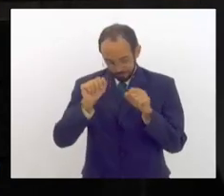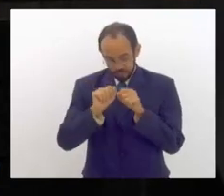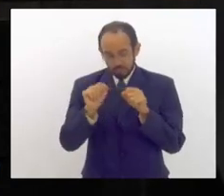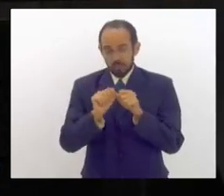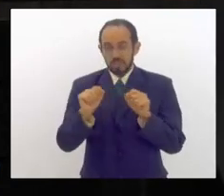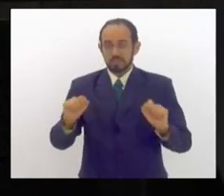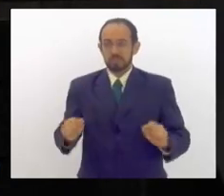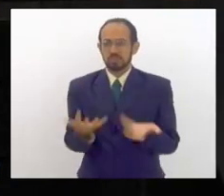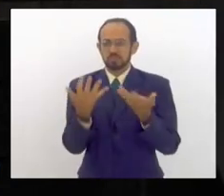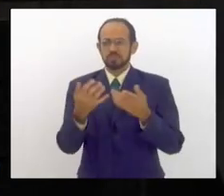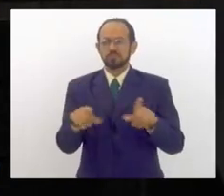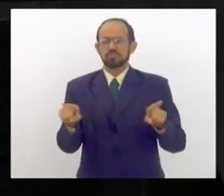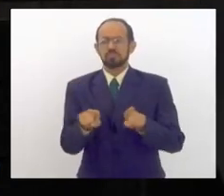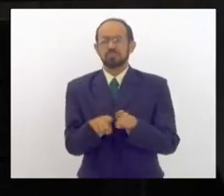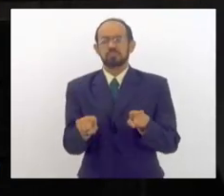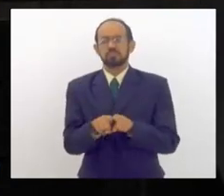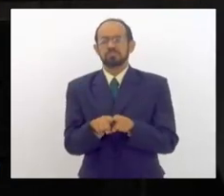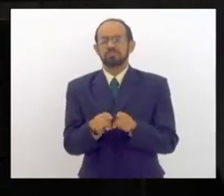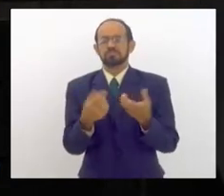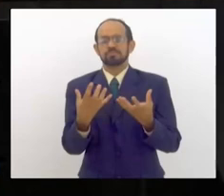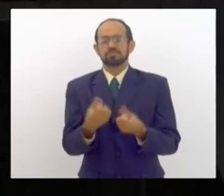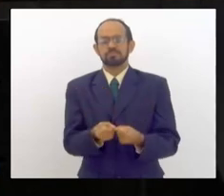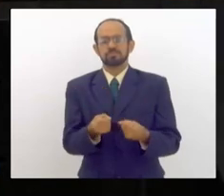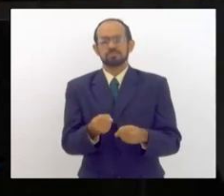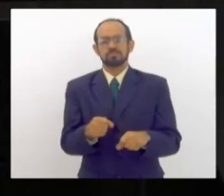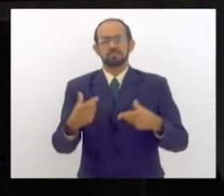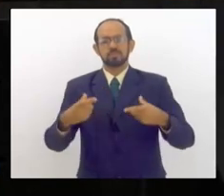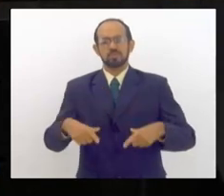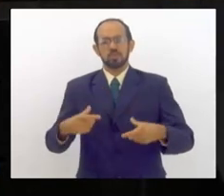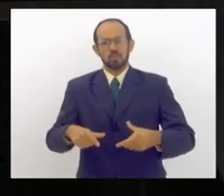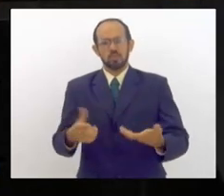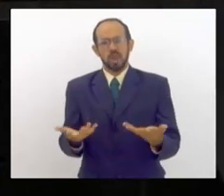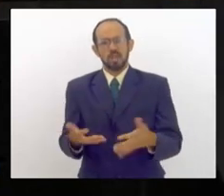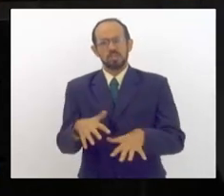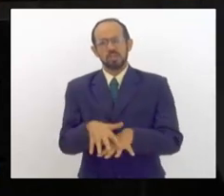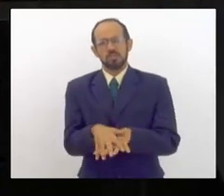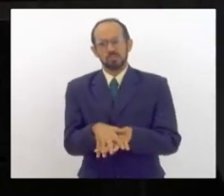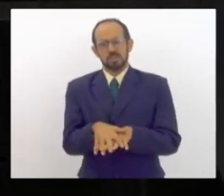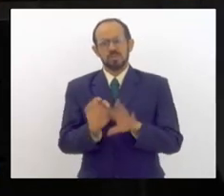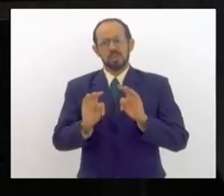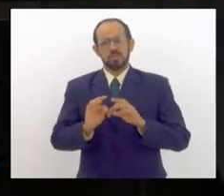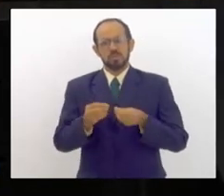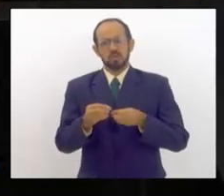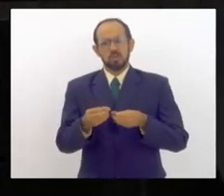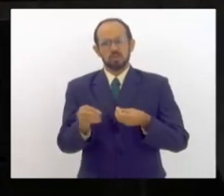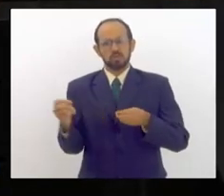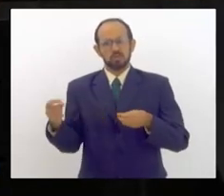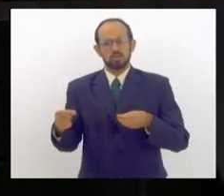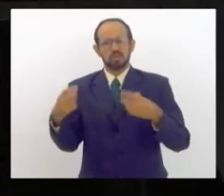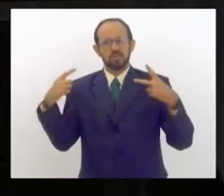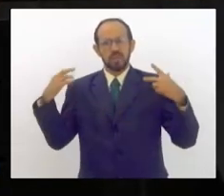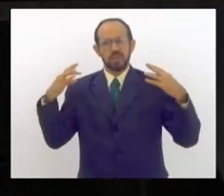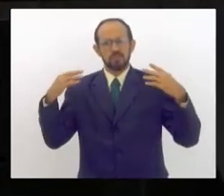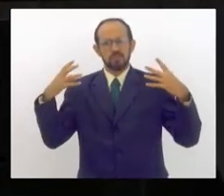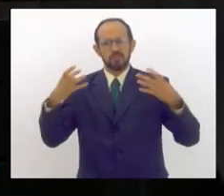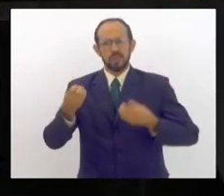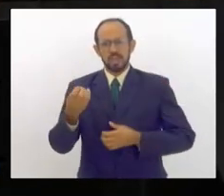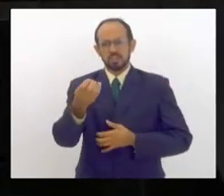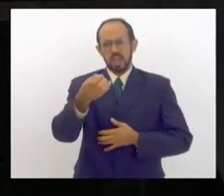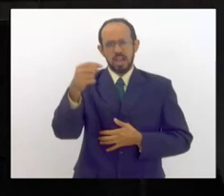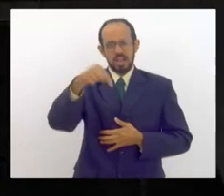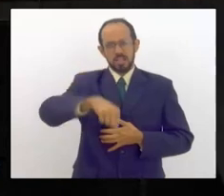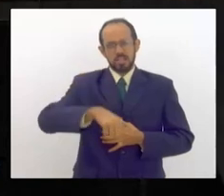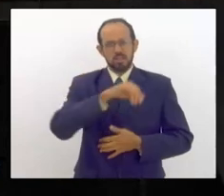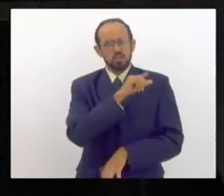festas, mas também para receber e ser um lugar acolhedor àqueles que vêm de fora do Rio de Janeiro, de fora até do